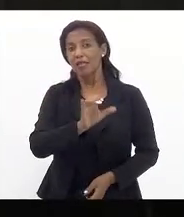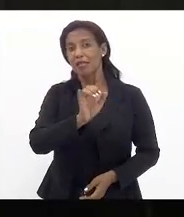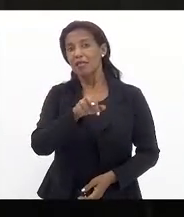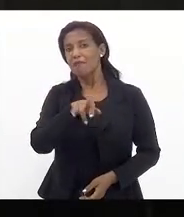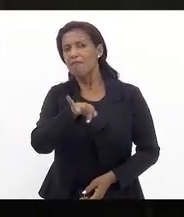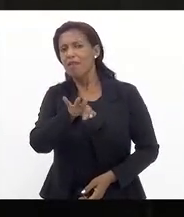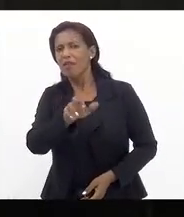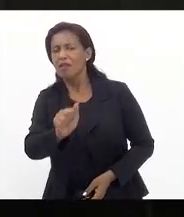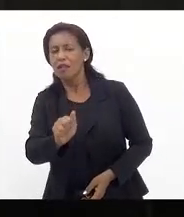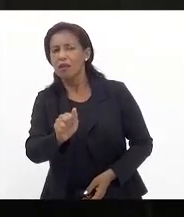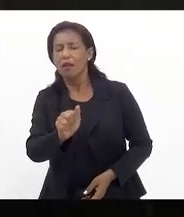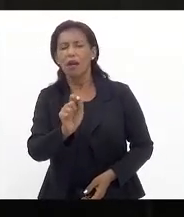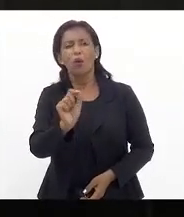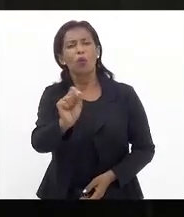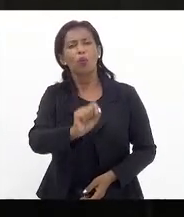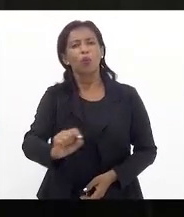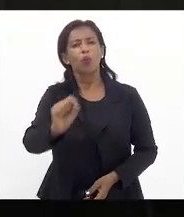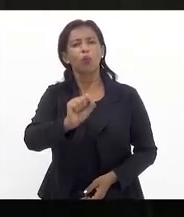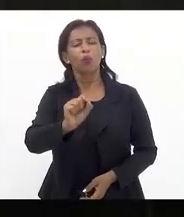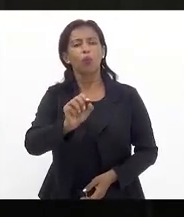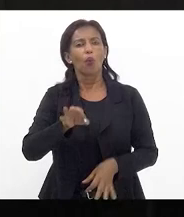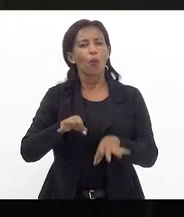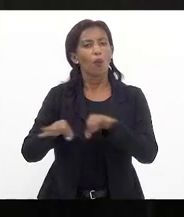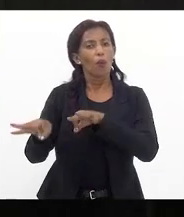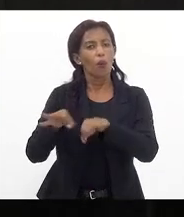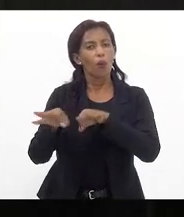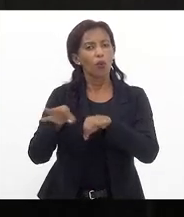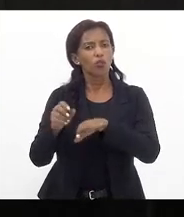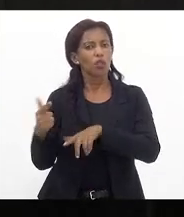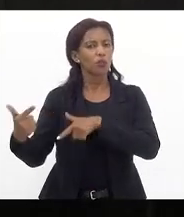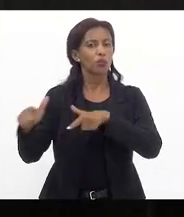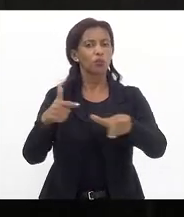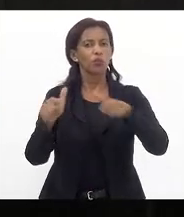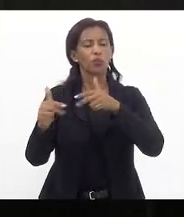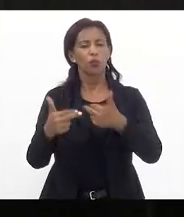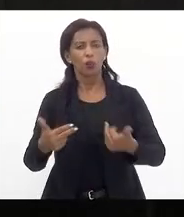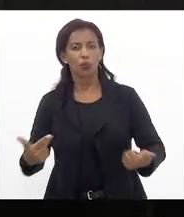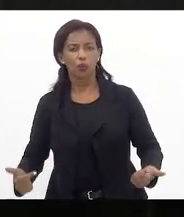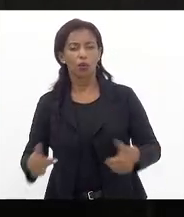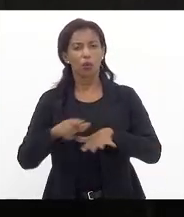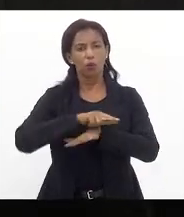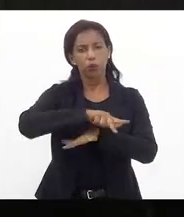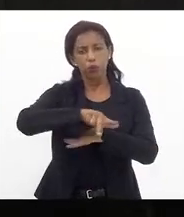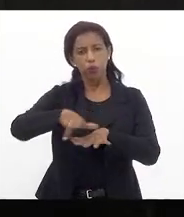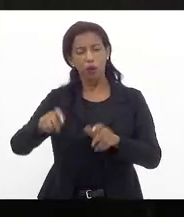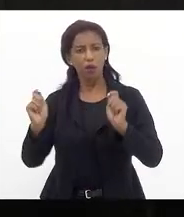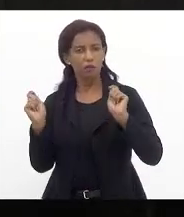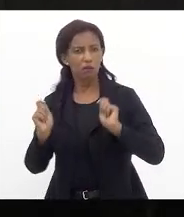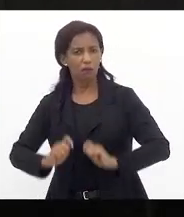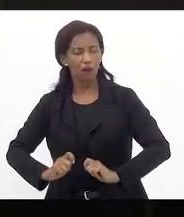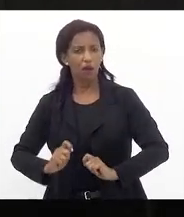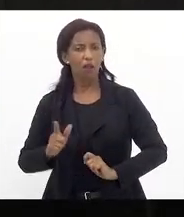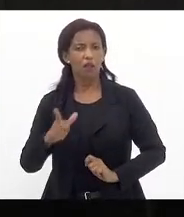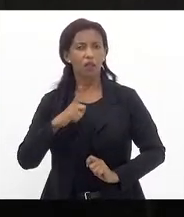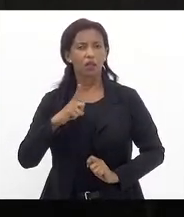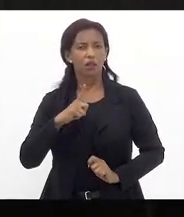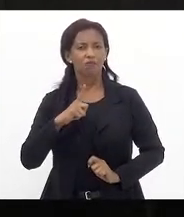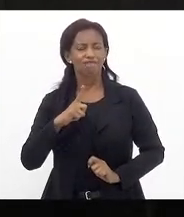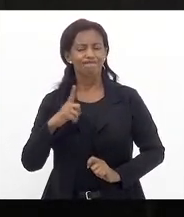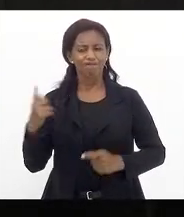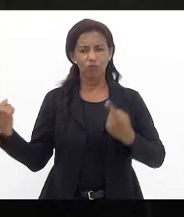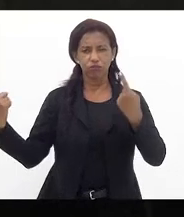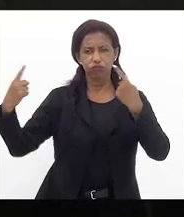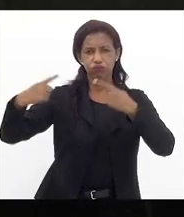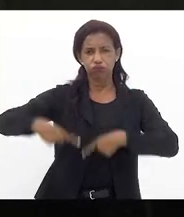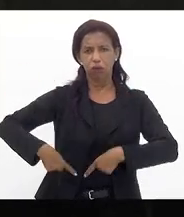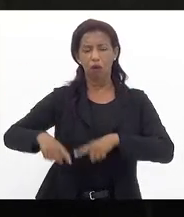porque estes projetos, entre outras coisas, tiveram a capacidade de